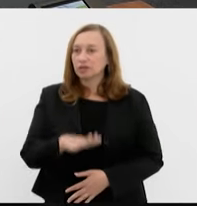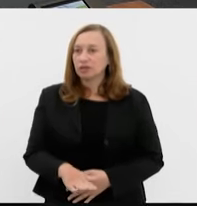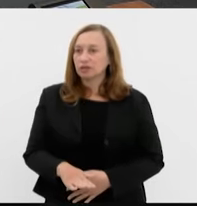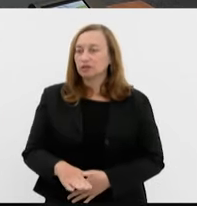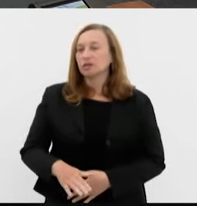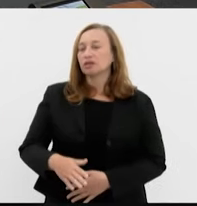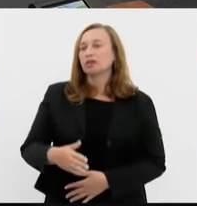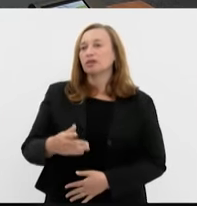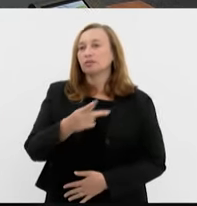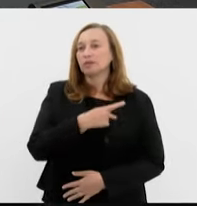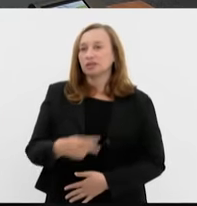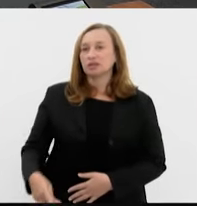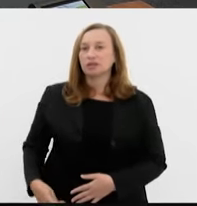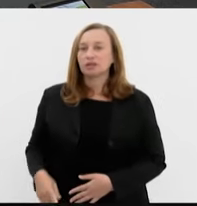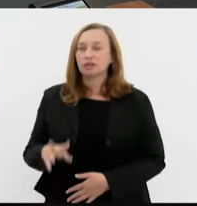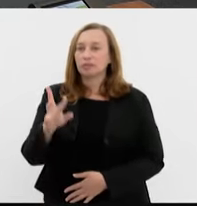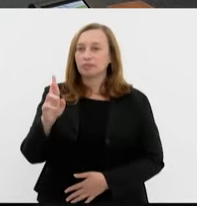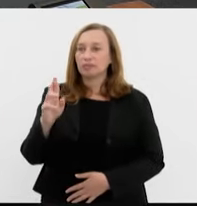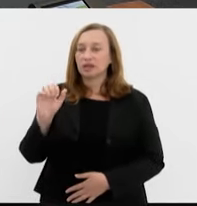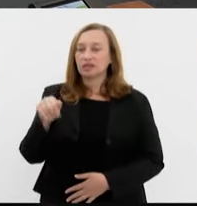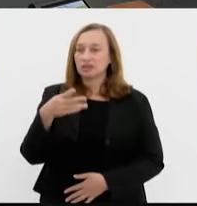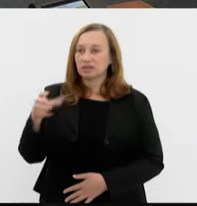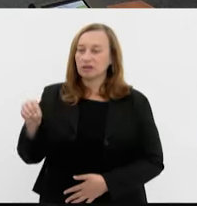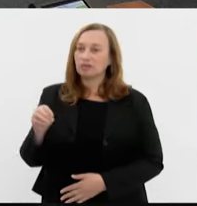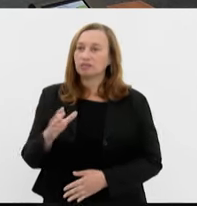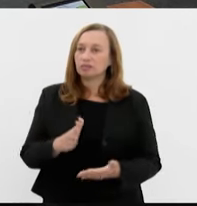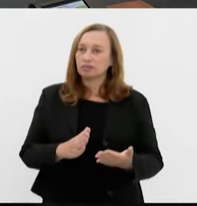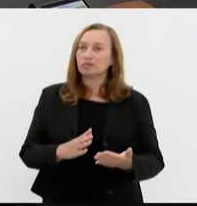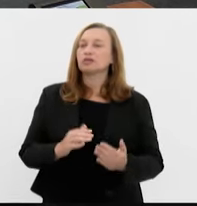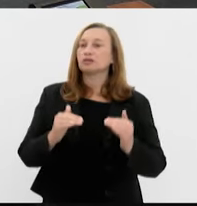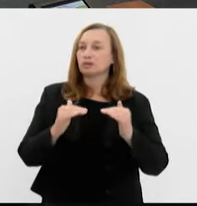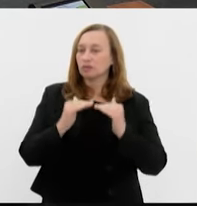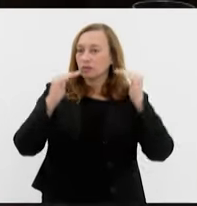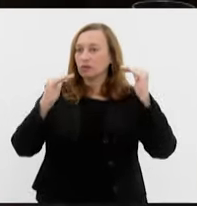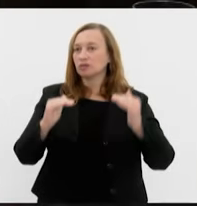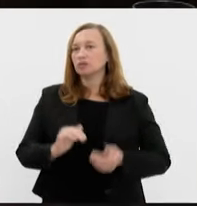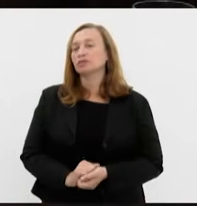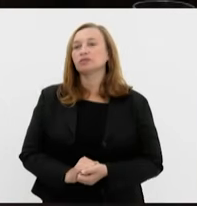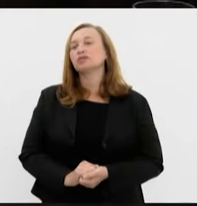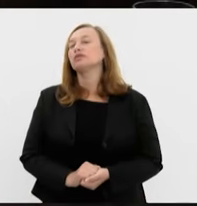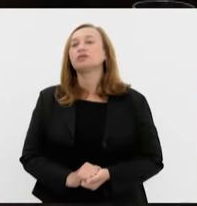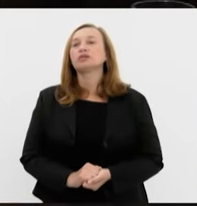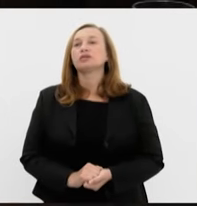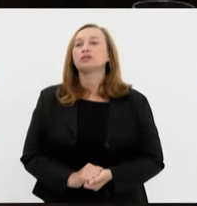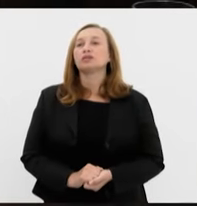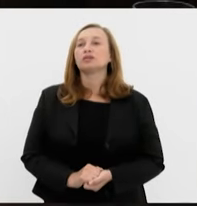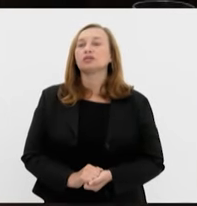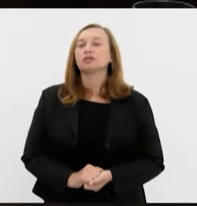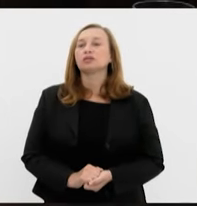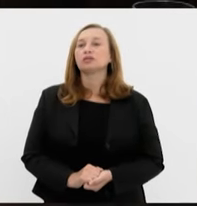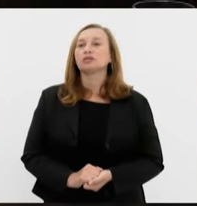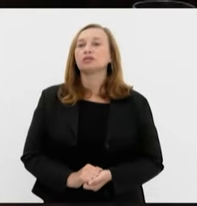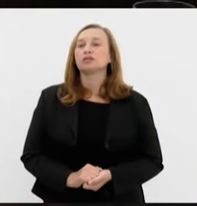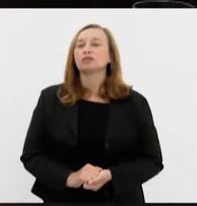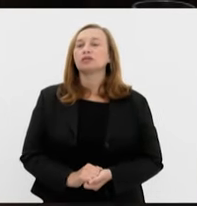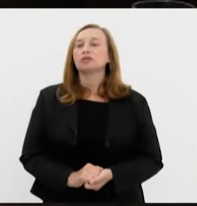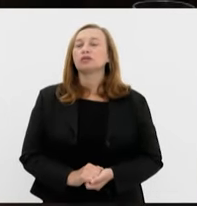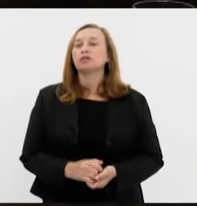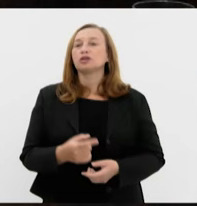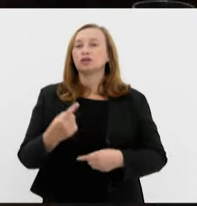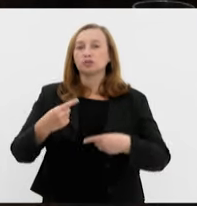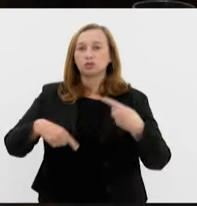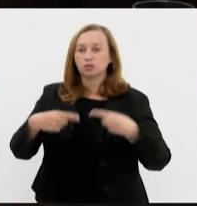brasão favorável Muito obrigado meu nome com com o parecer emitido em